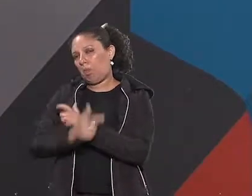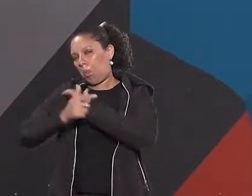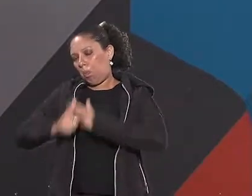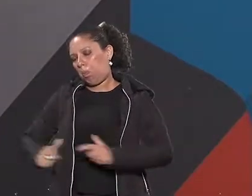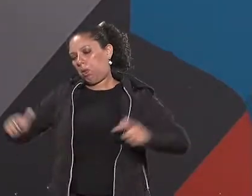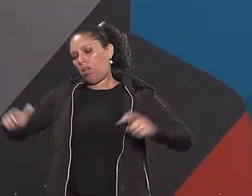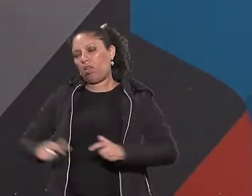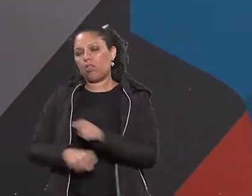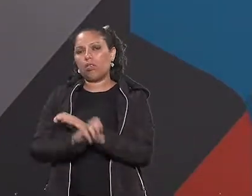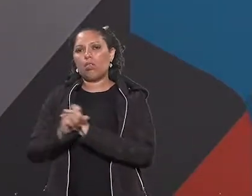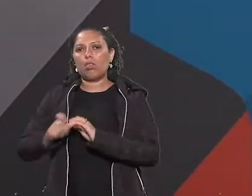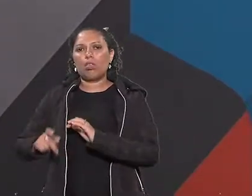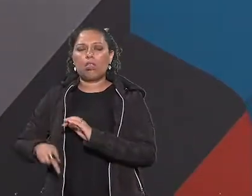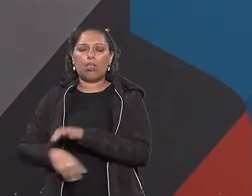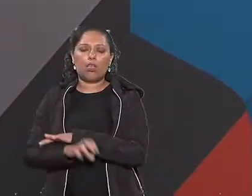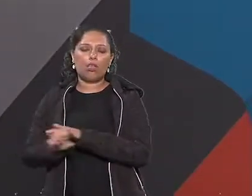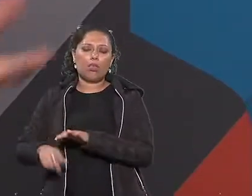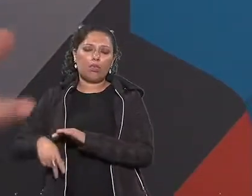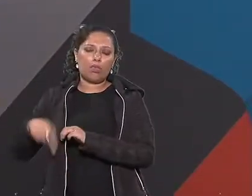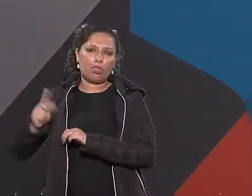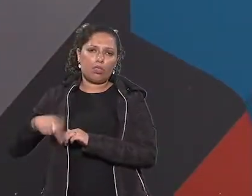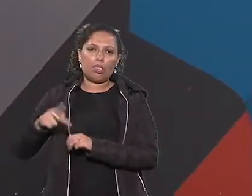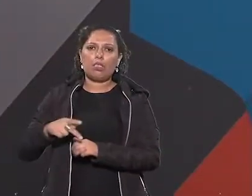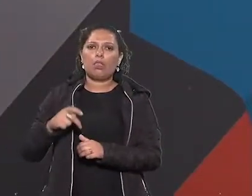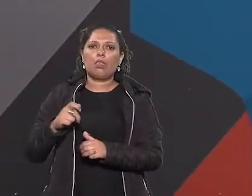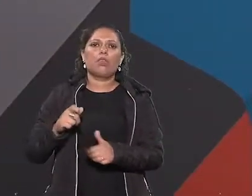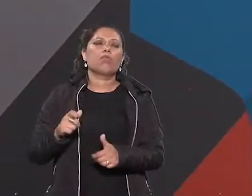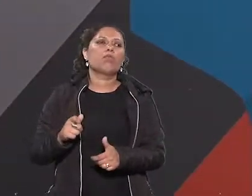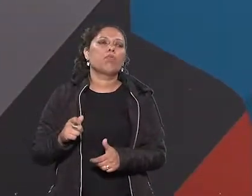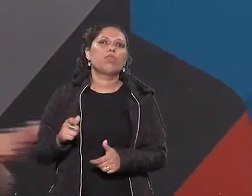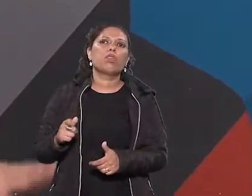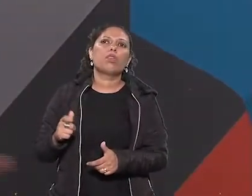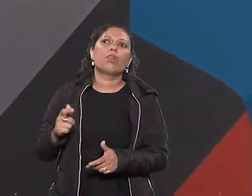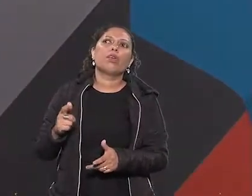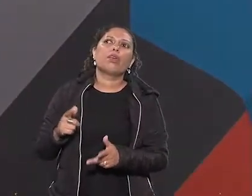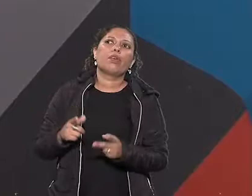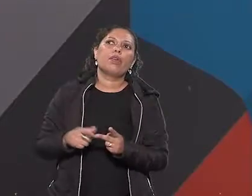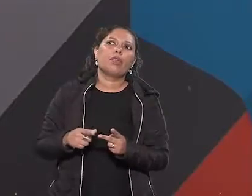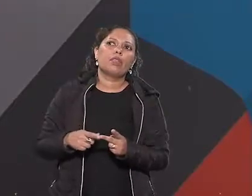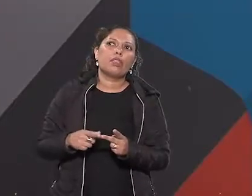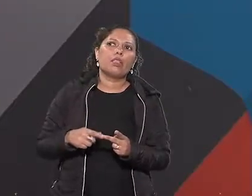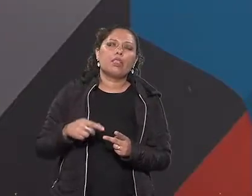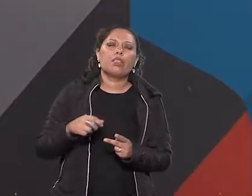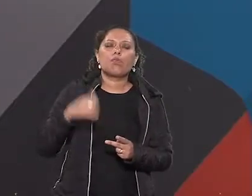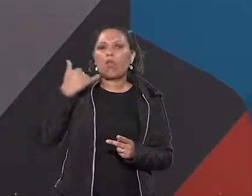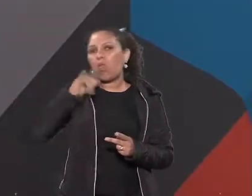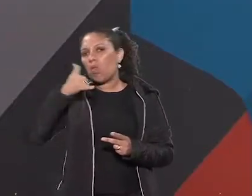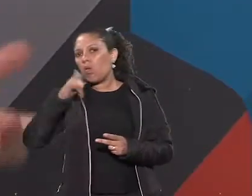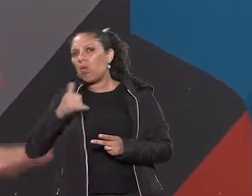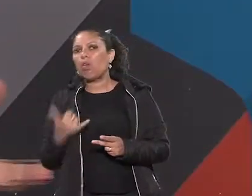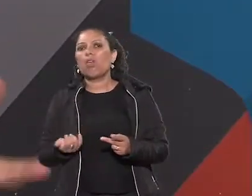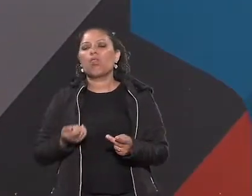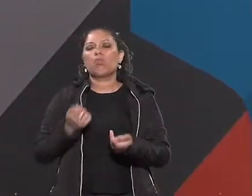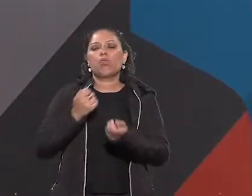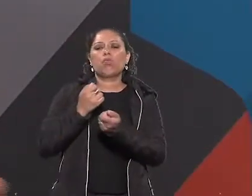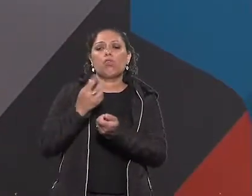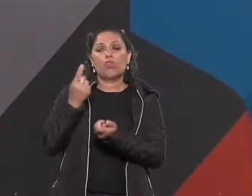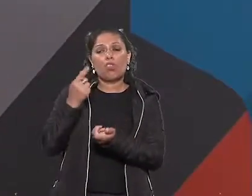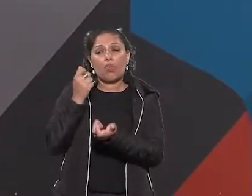Petrobras, que deve mais de 8 bilhões, Companhia Siderúrgica Nacional, que deve mais de 1 bilhão e